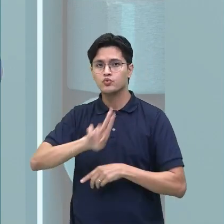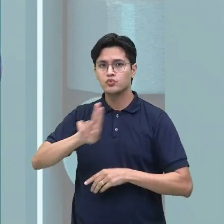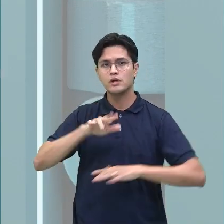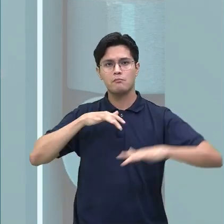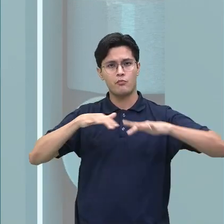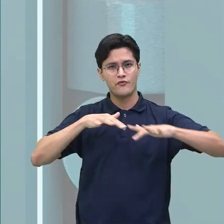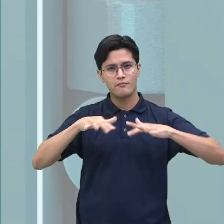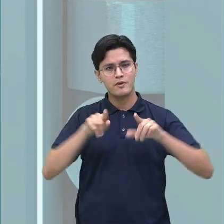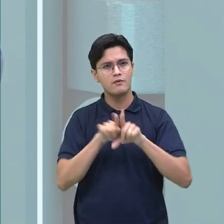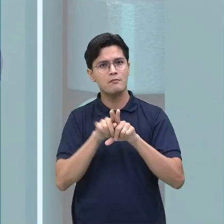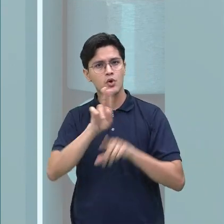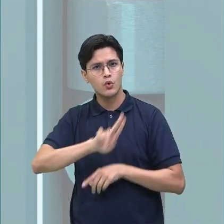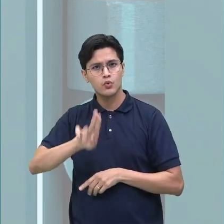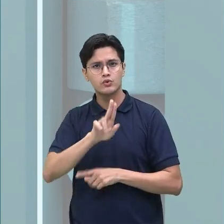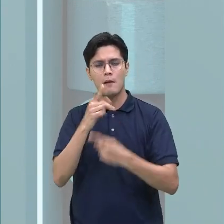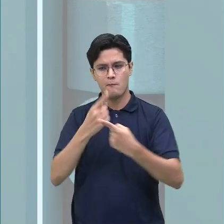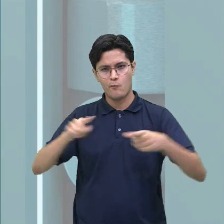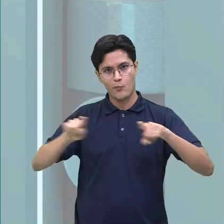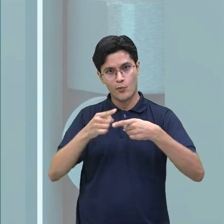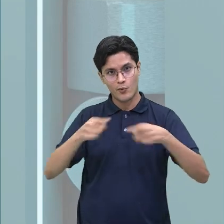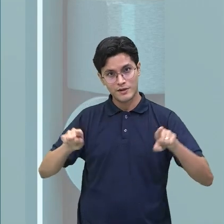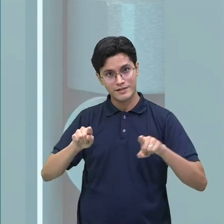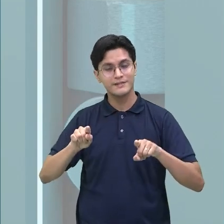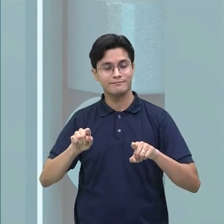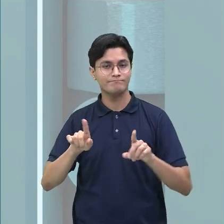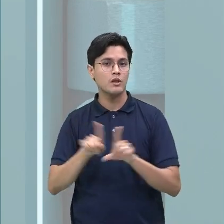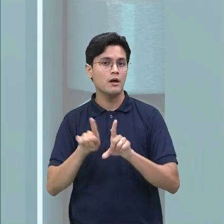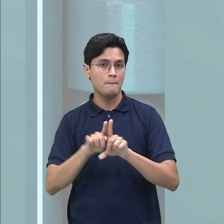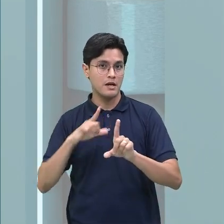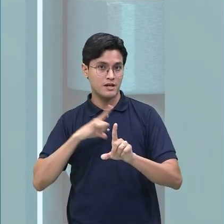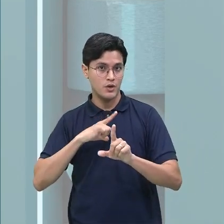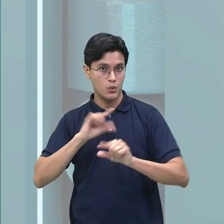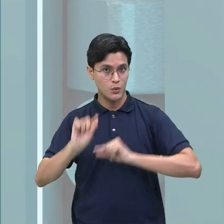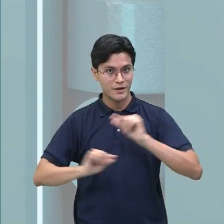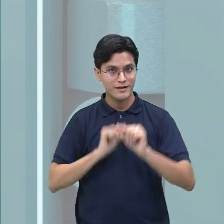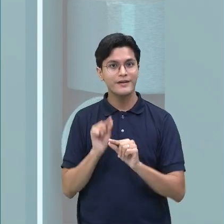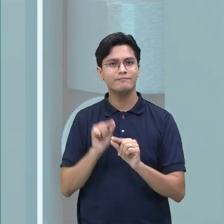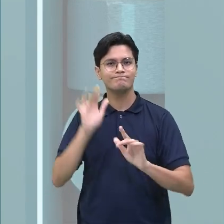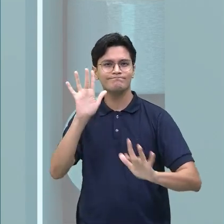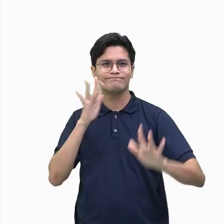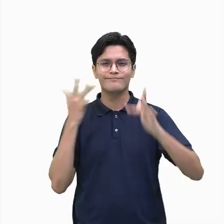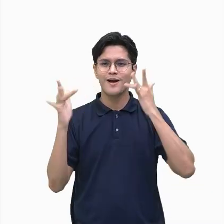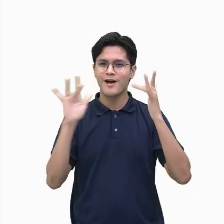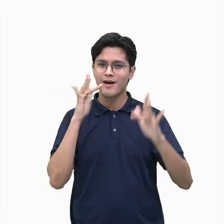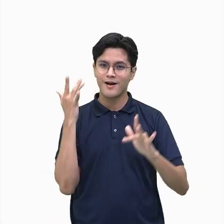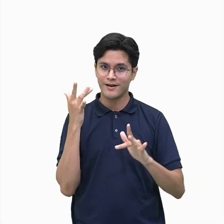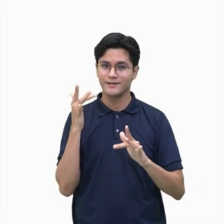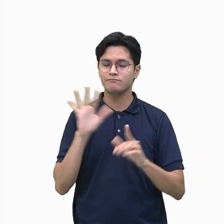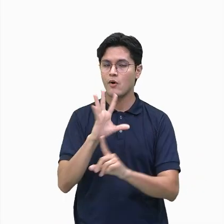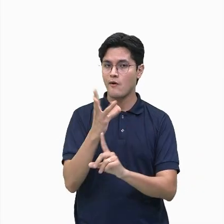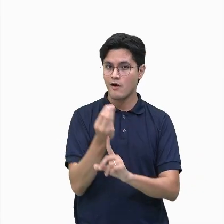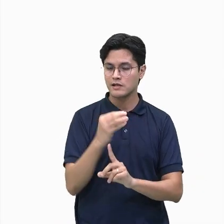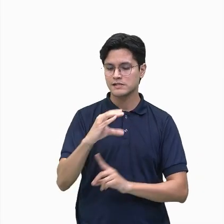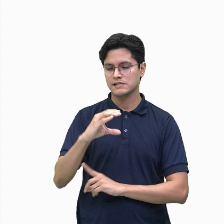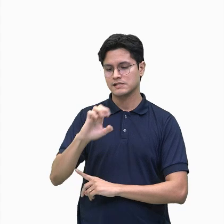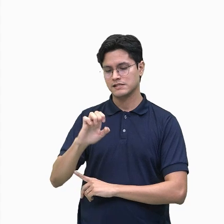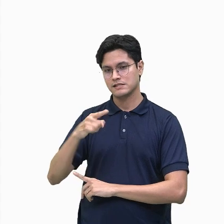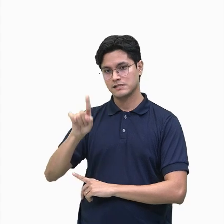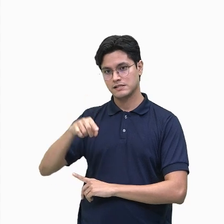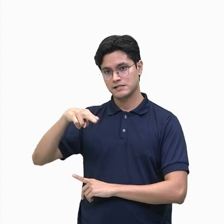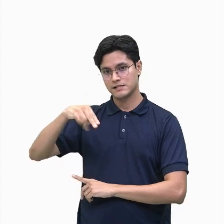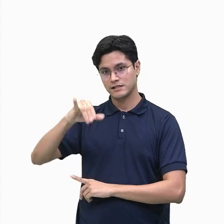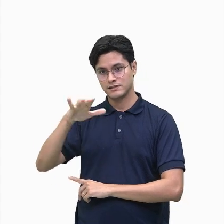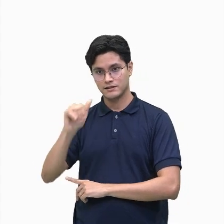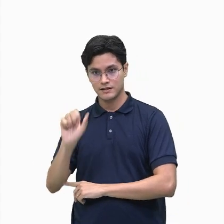obra de arte de Kandinsky. Mas nós temos as artes cênicas também, que não podemos deixar de falar. Vamos lá? Então, nas